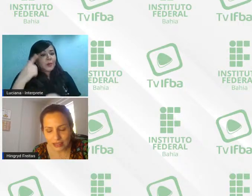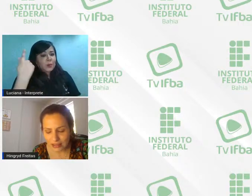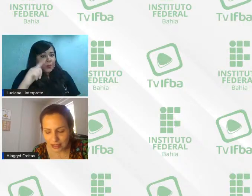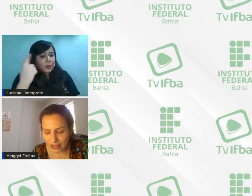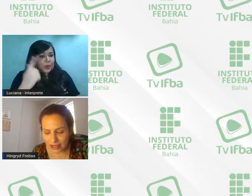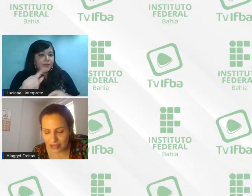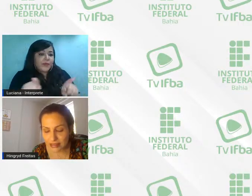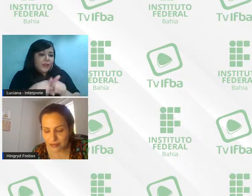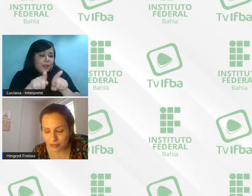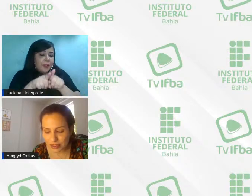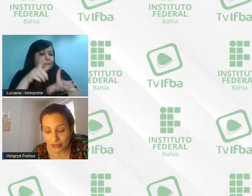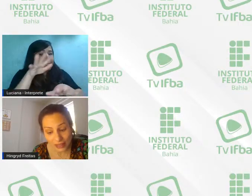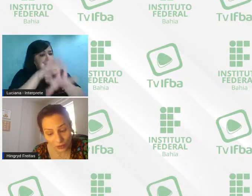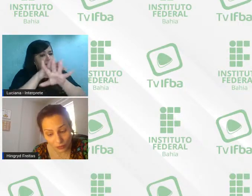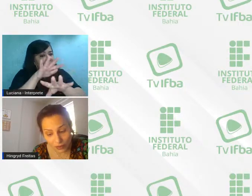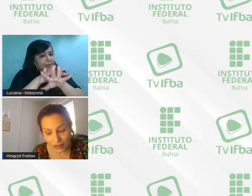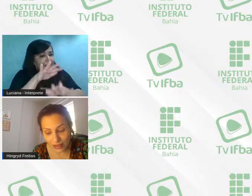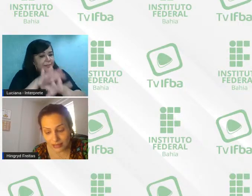agora, né,